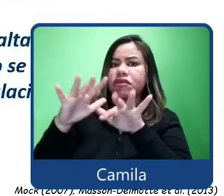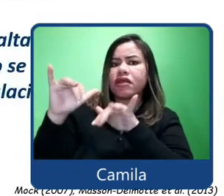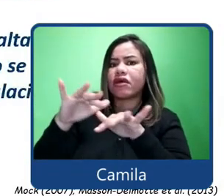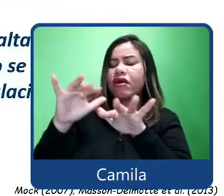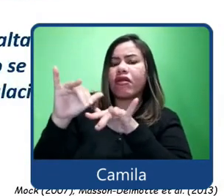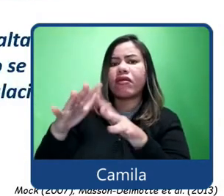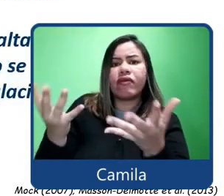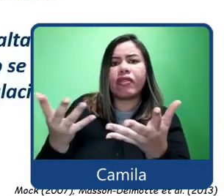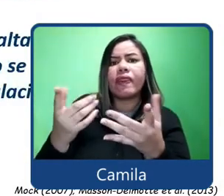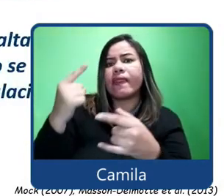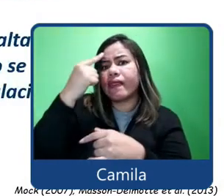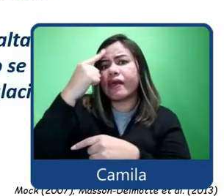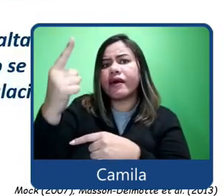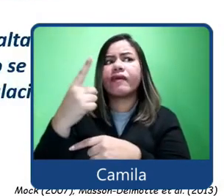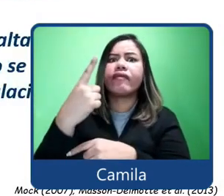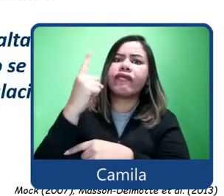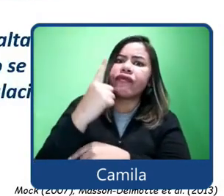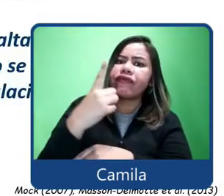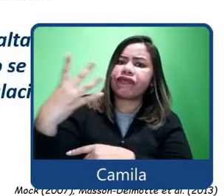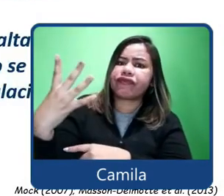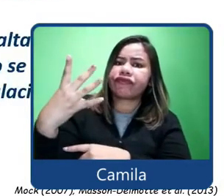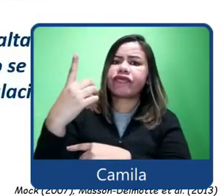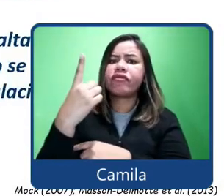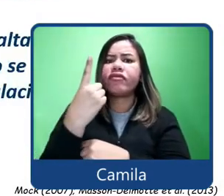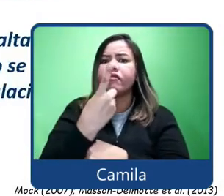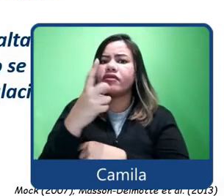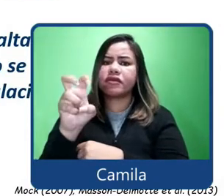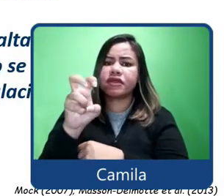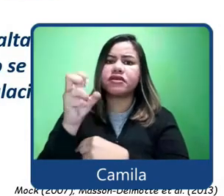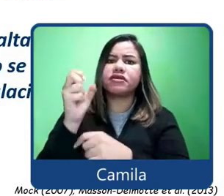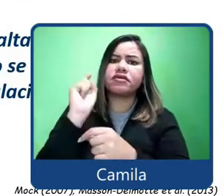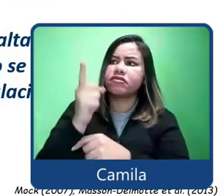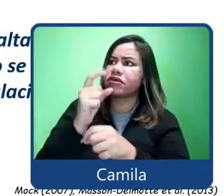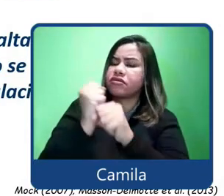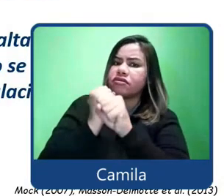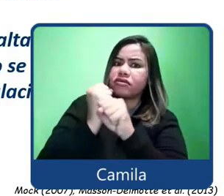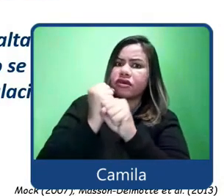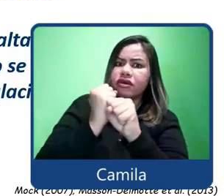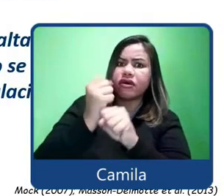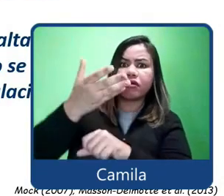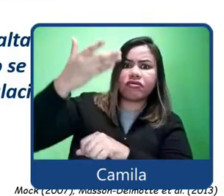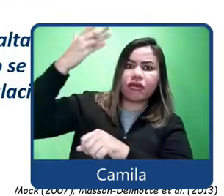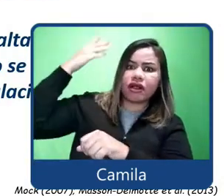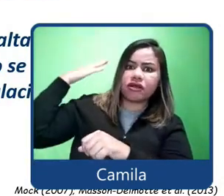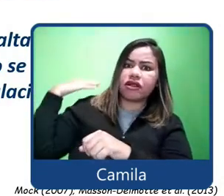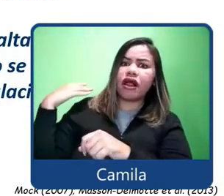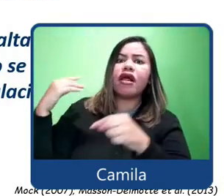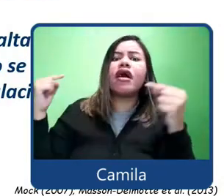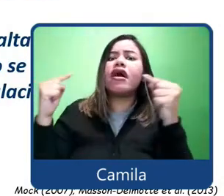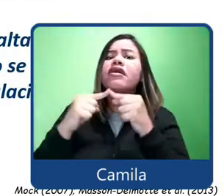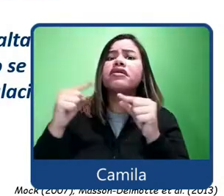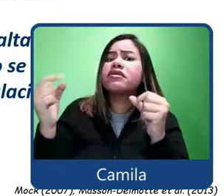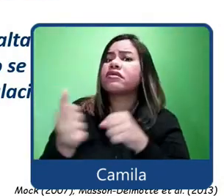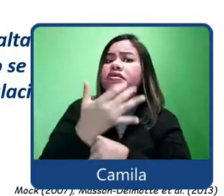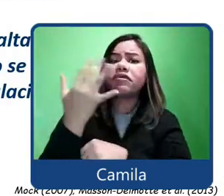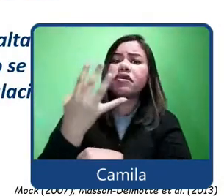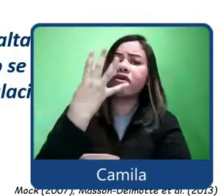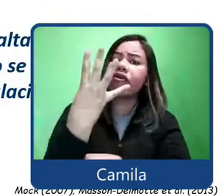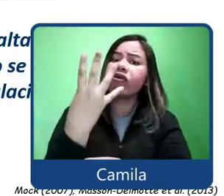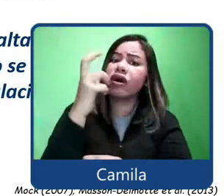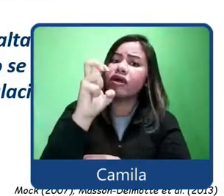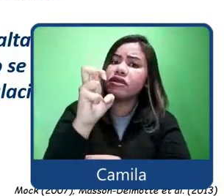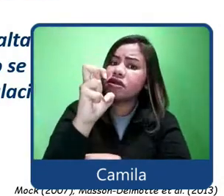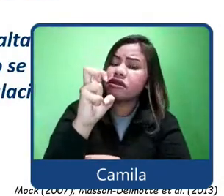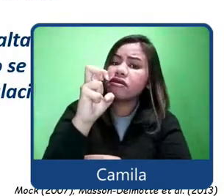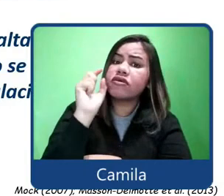no pulso de degelo chamado 1A, nós podemos chegar a valores como 45 milímetros de elevação do nível do mar